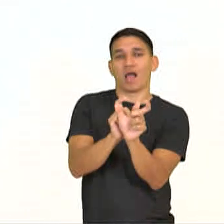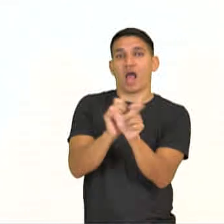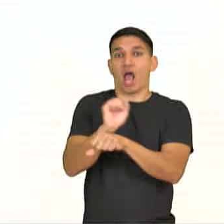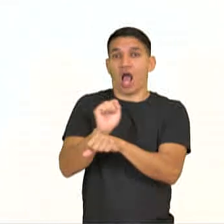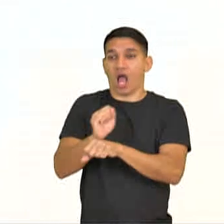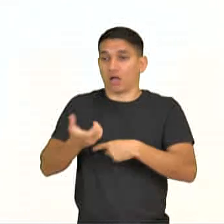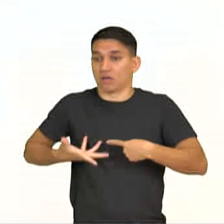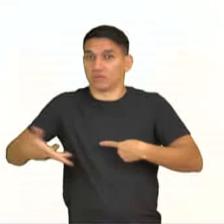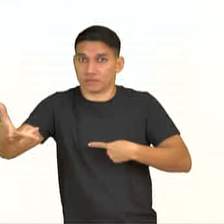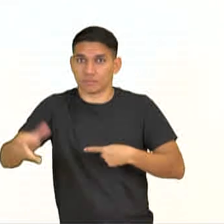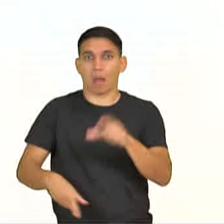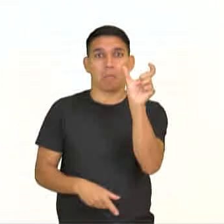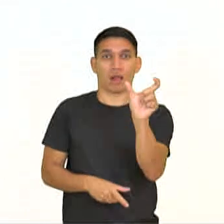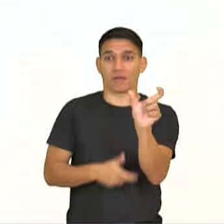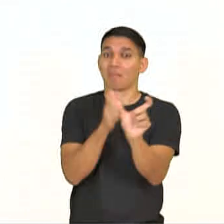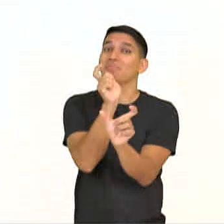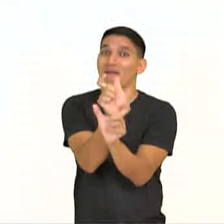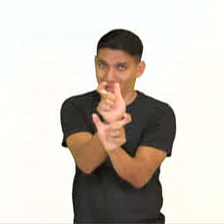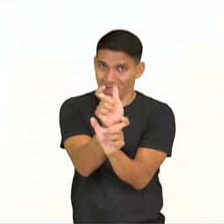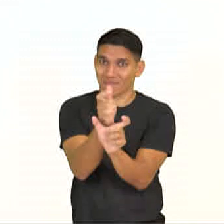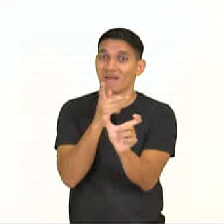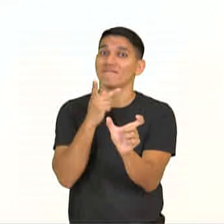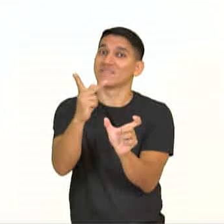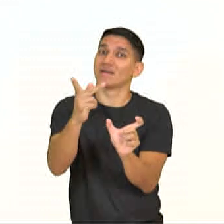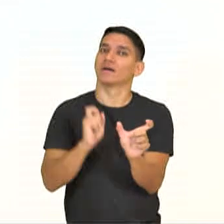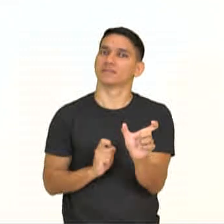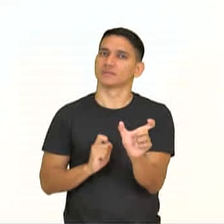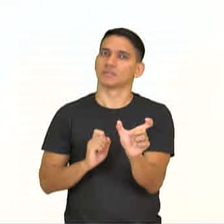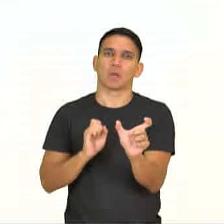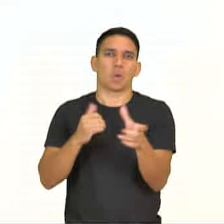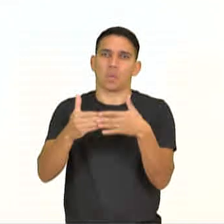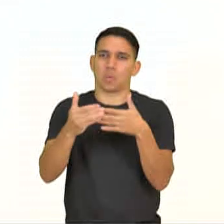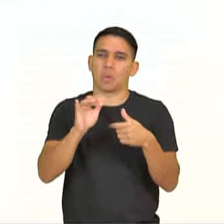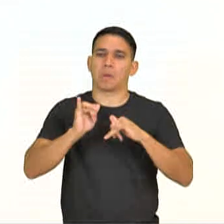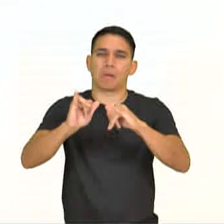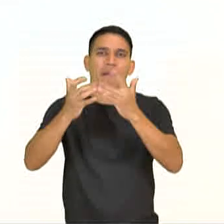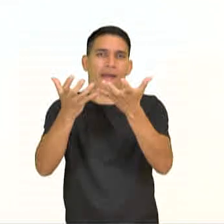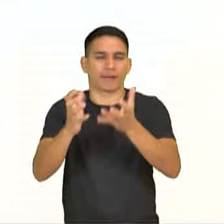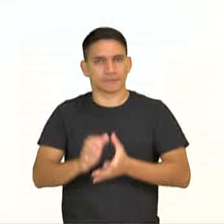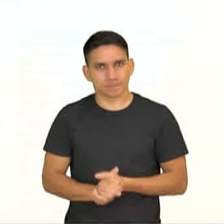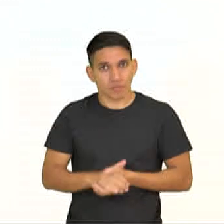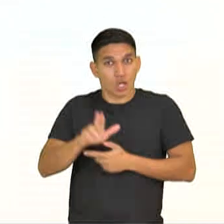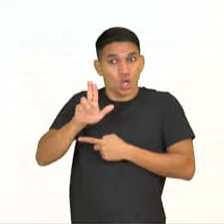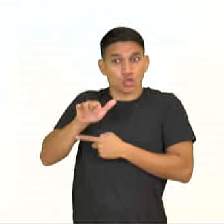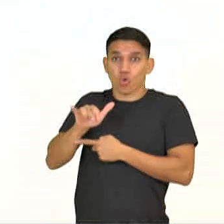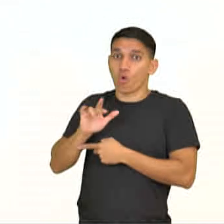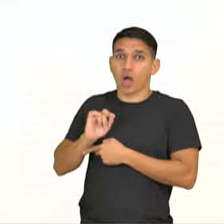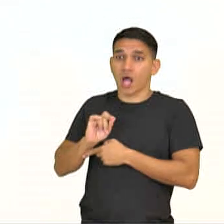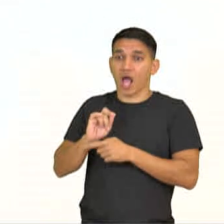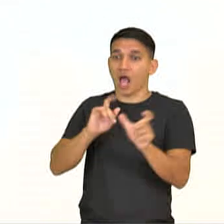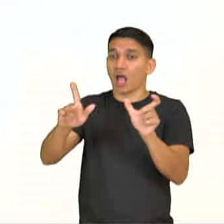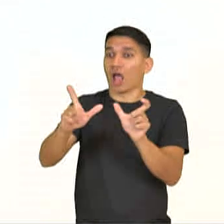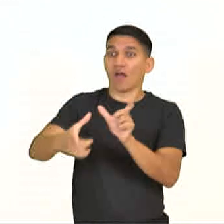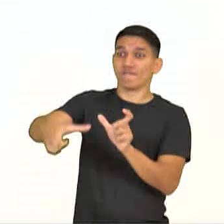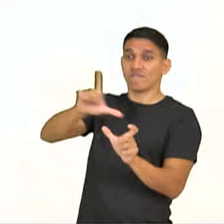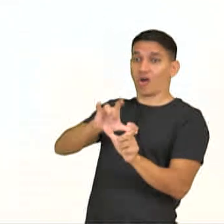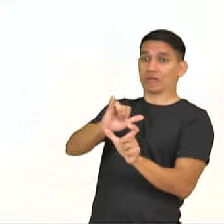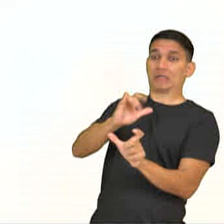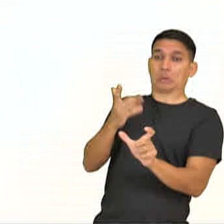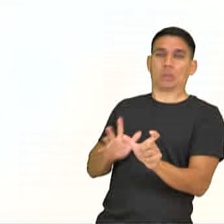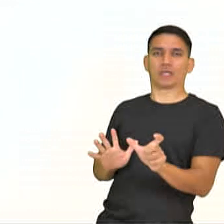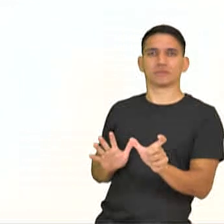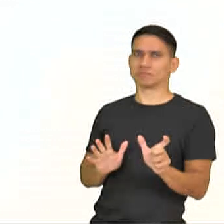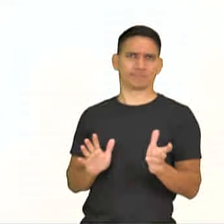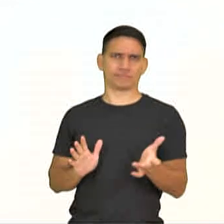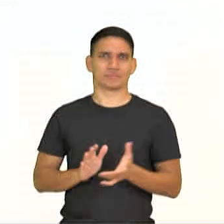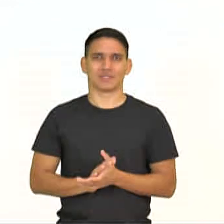a palavra diz o que quer e nunca desdiz depois. As palavras